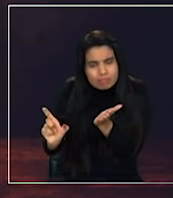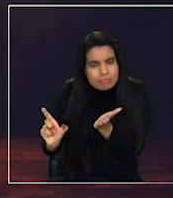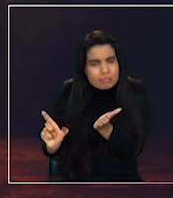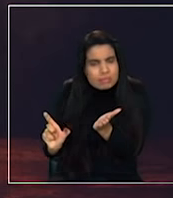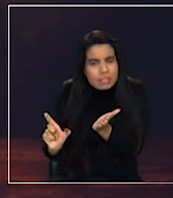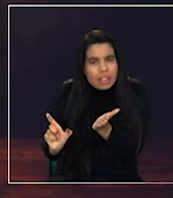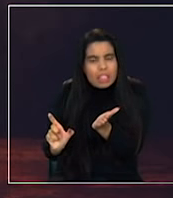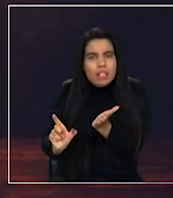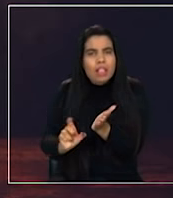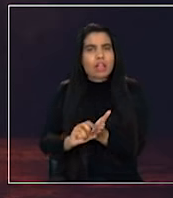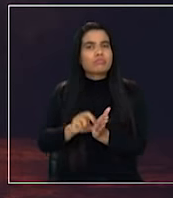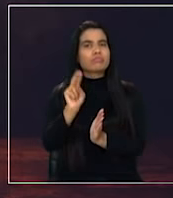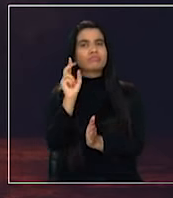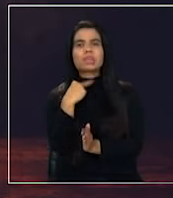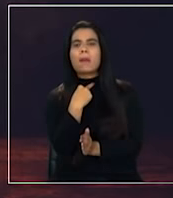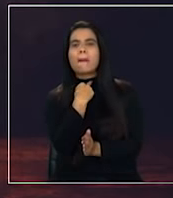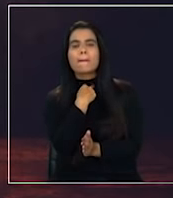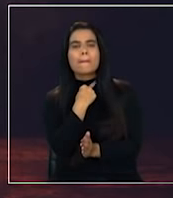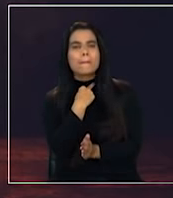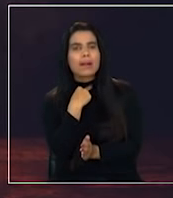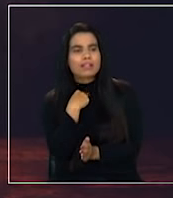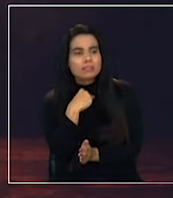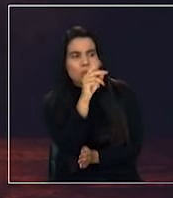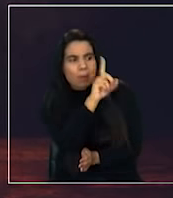não pode ser